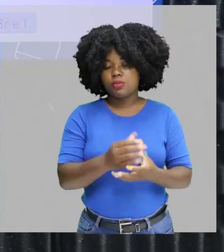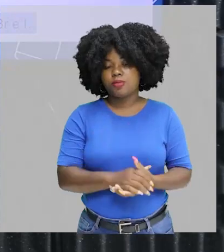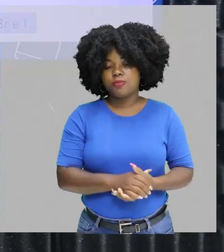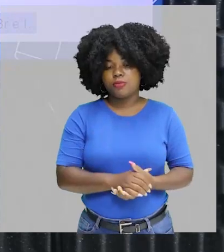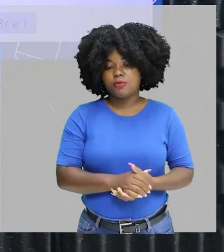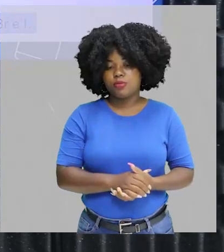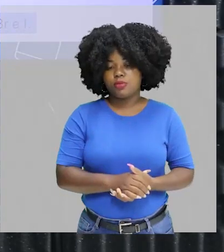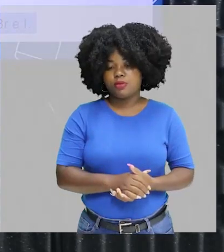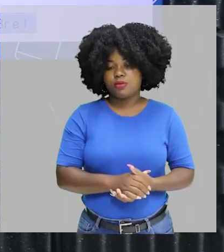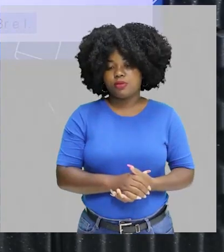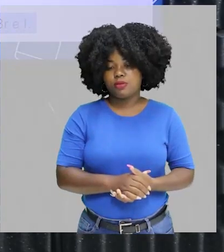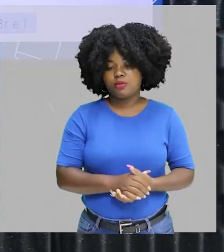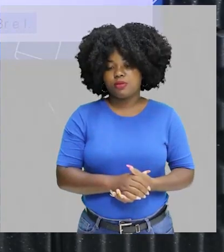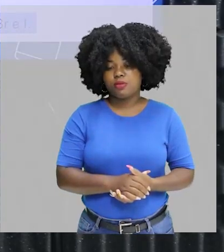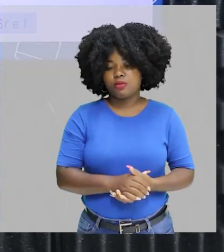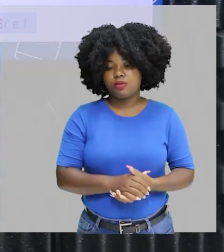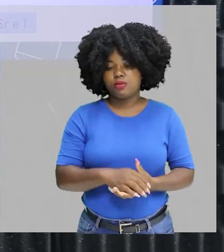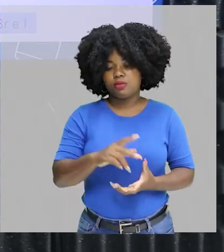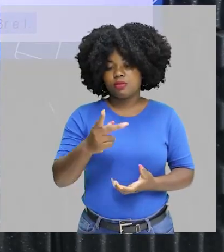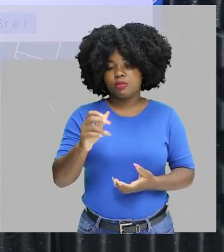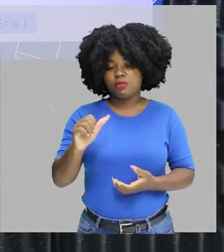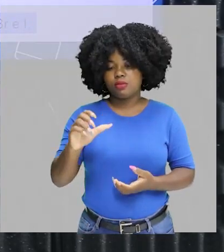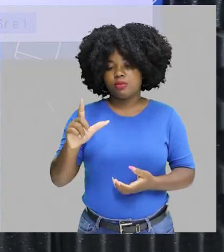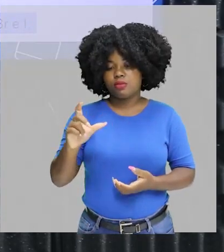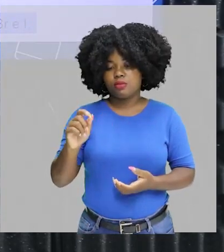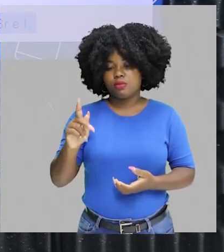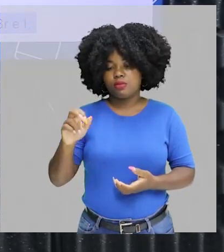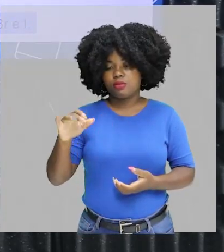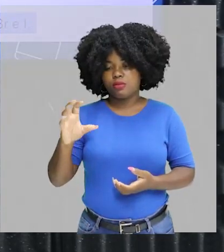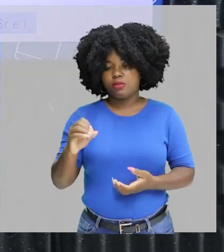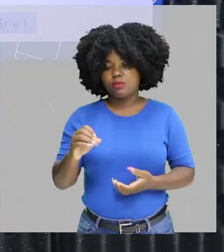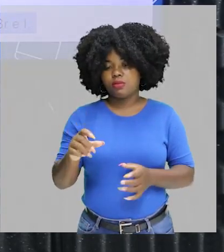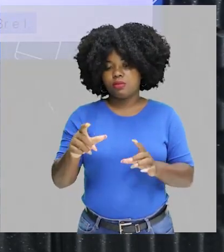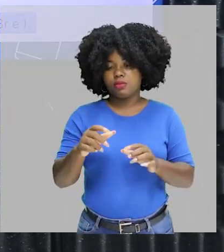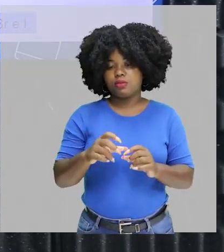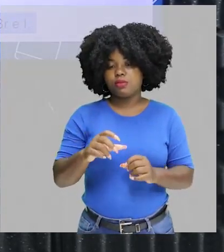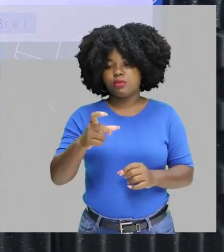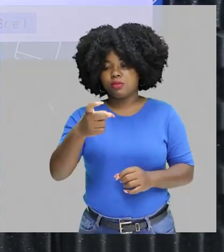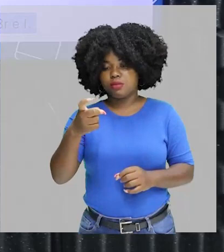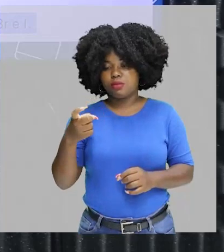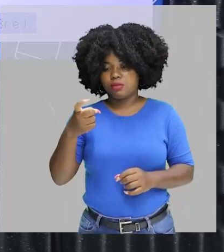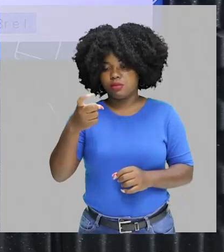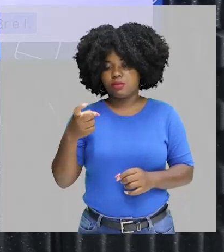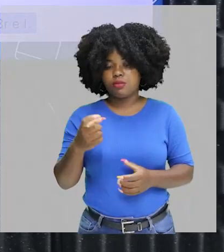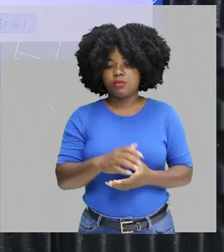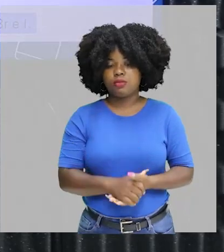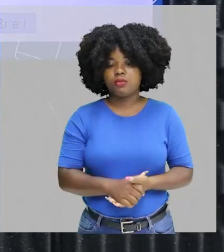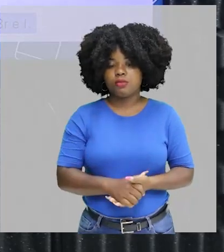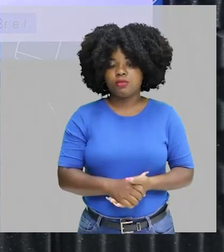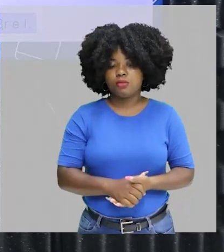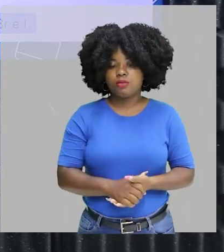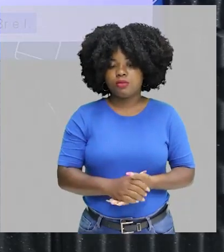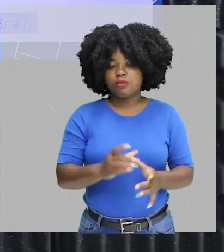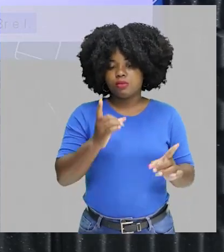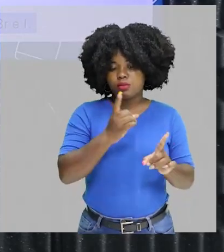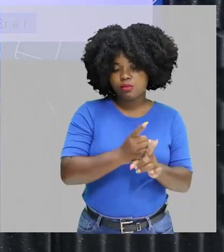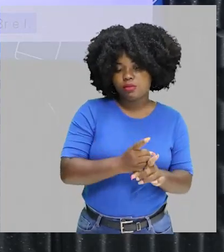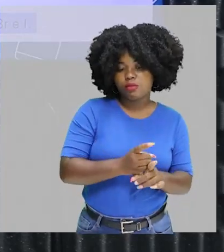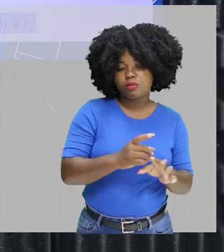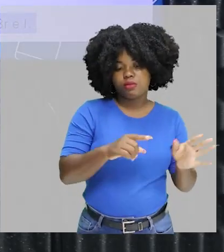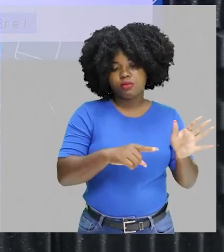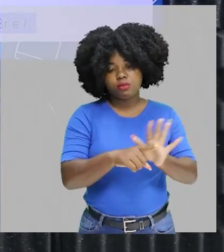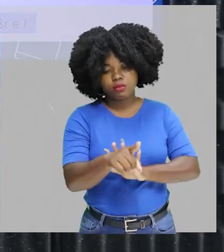na orgânica, né, os halogênios pela letra X. Então, quando você olhar numa